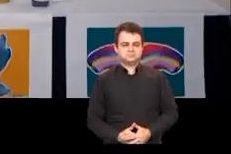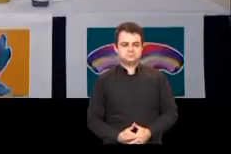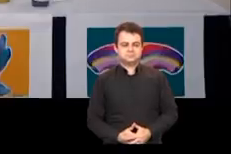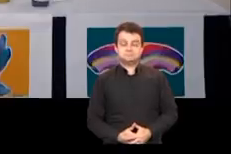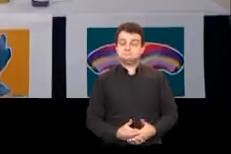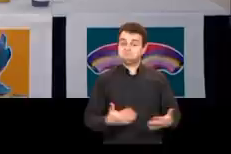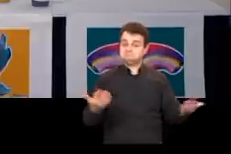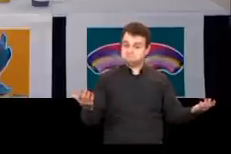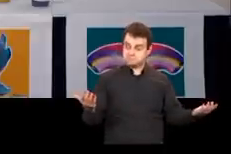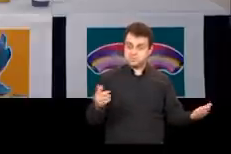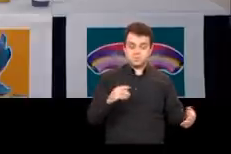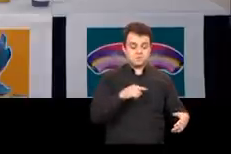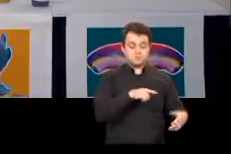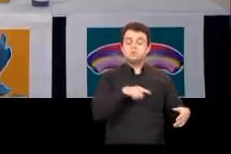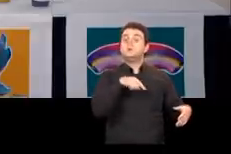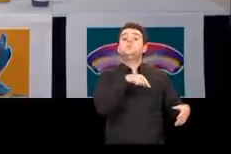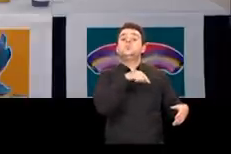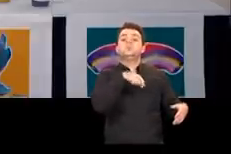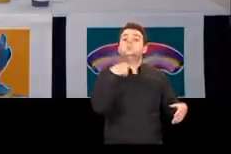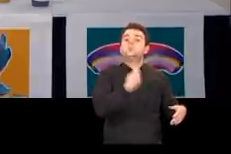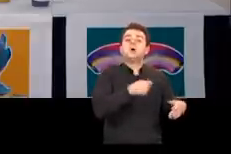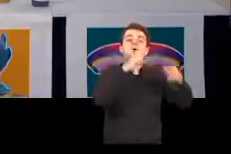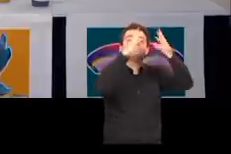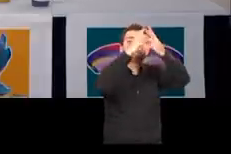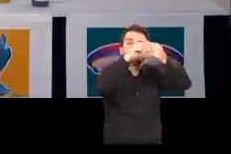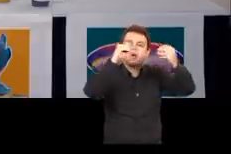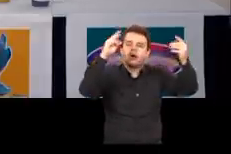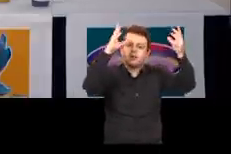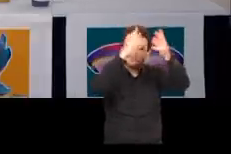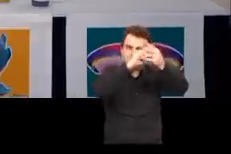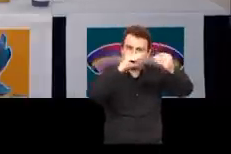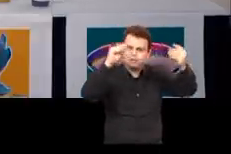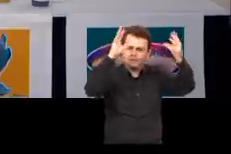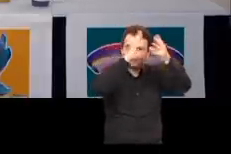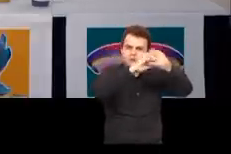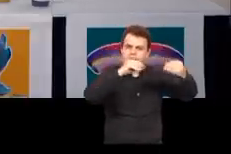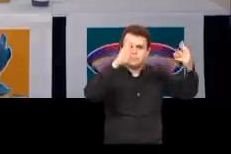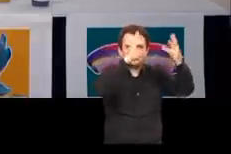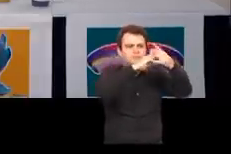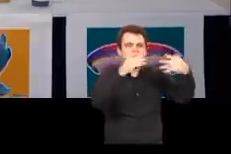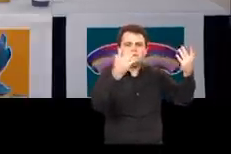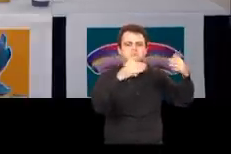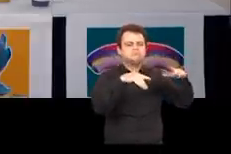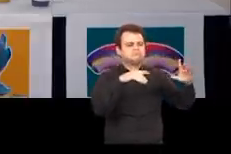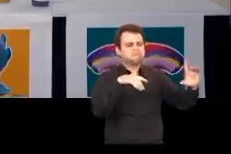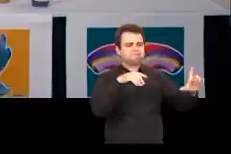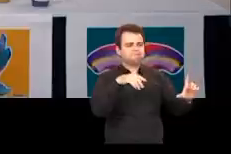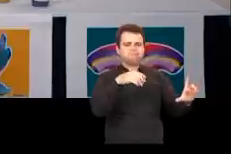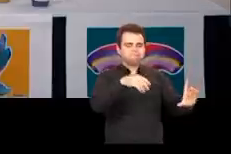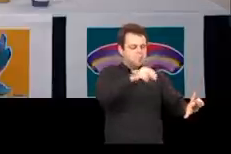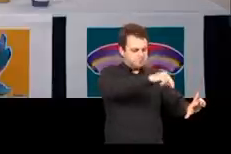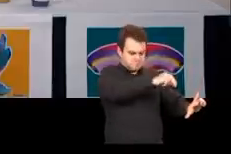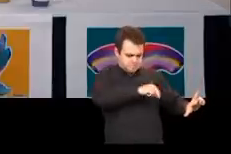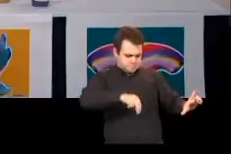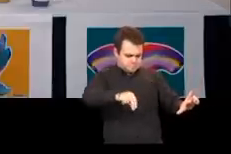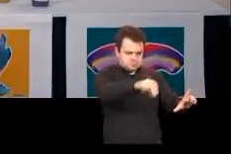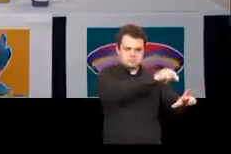Esta obra, ela é abstrata porque nós estamos utilizando pontos e linhas.